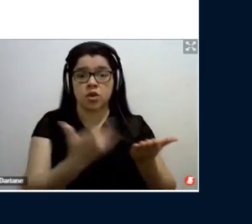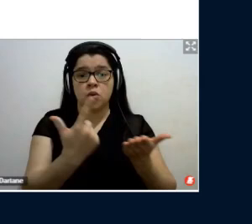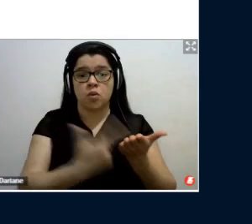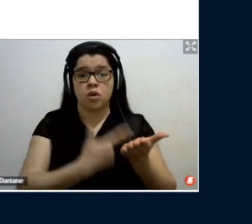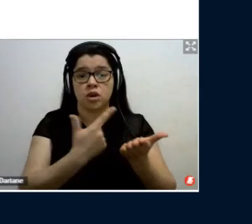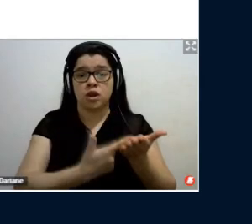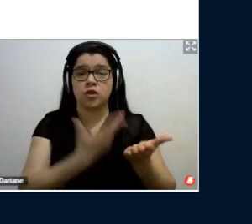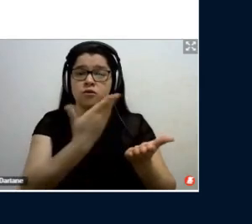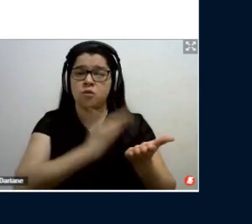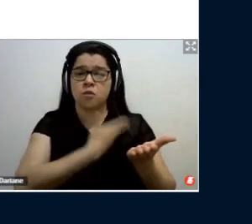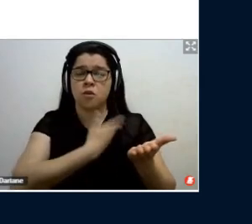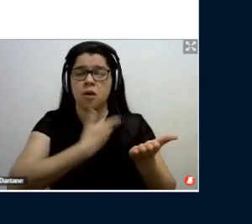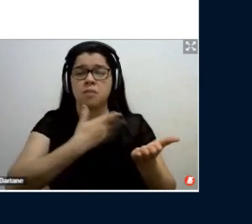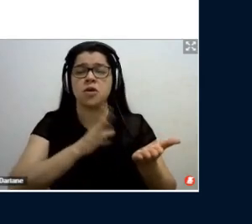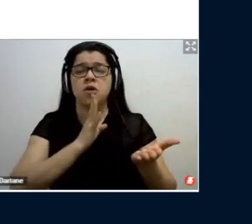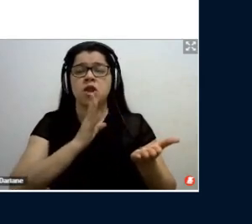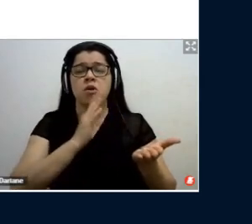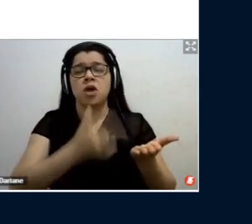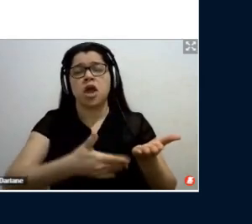Tá?